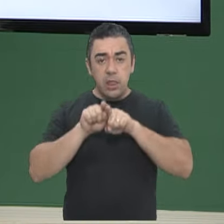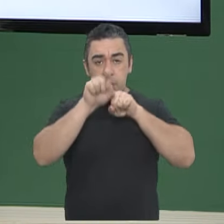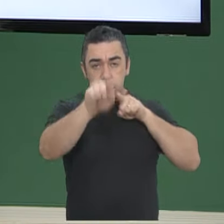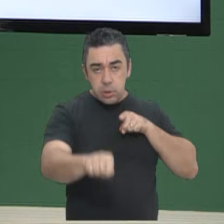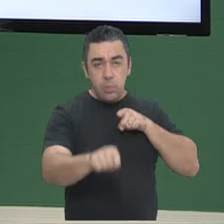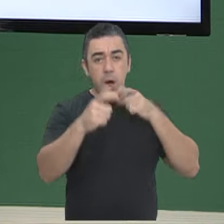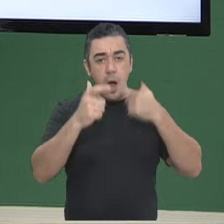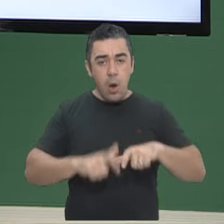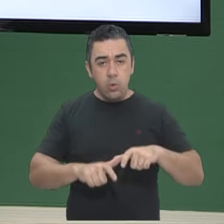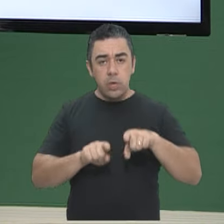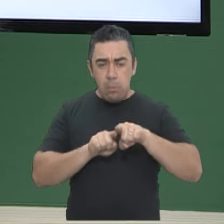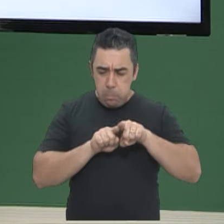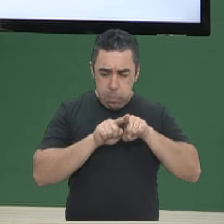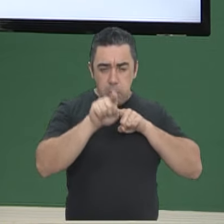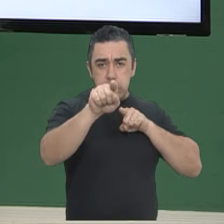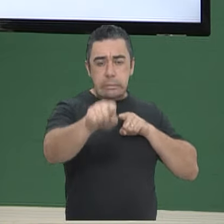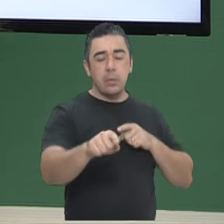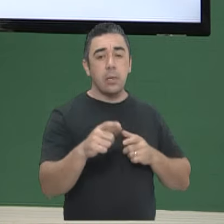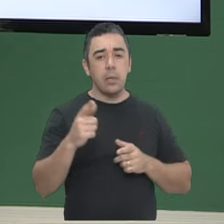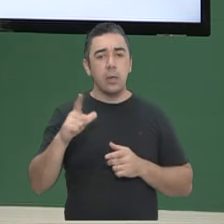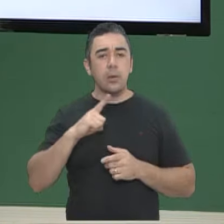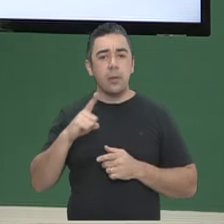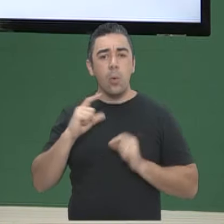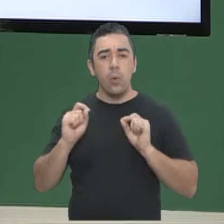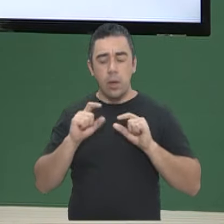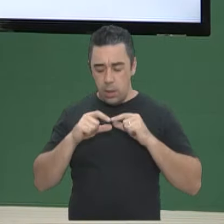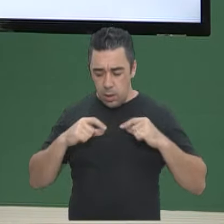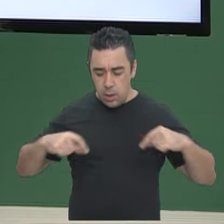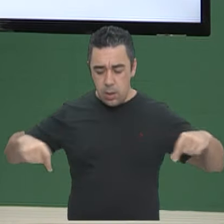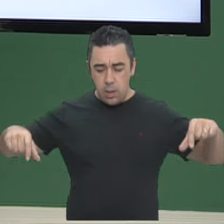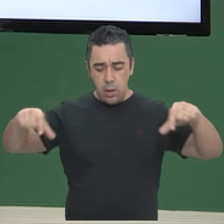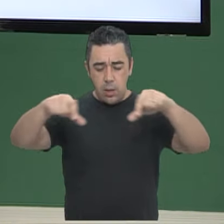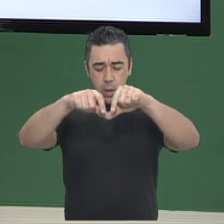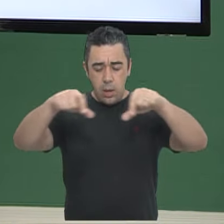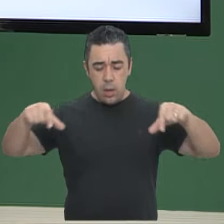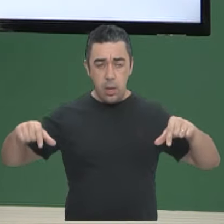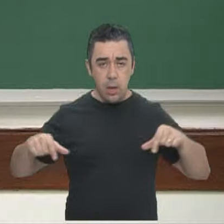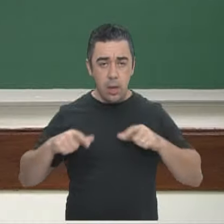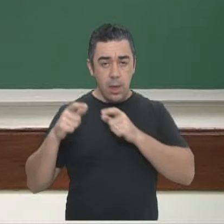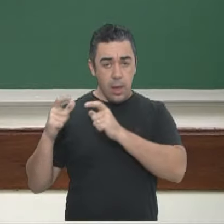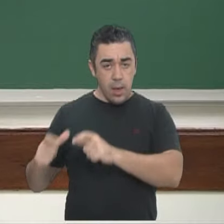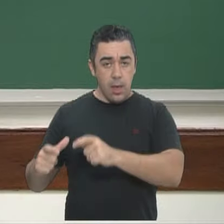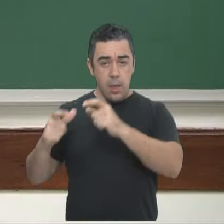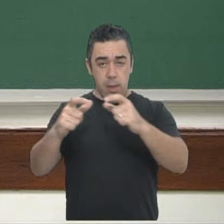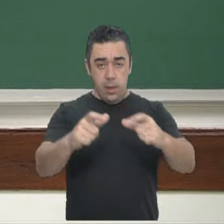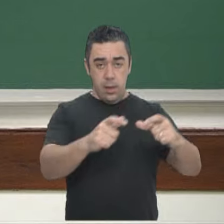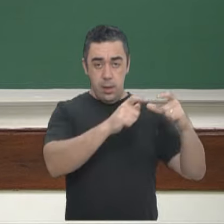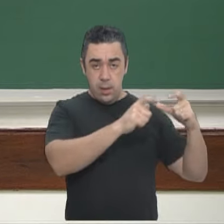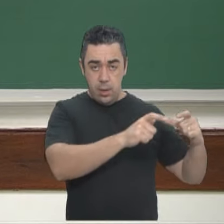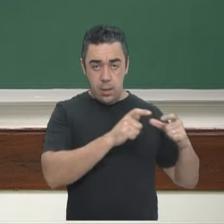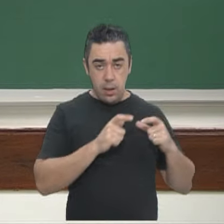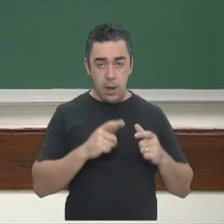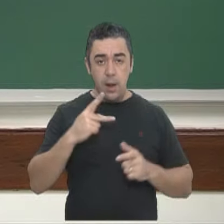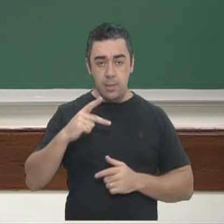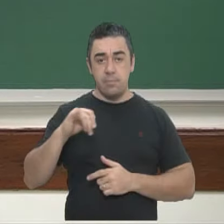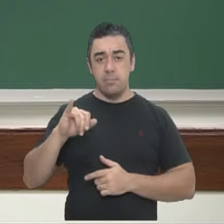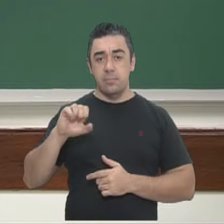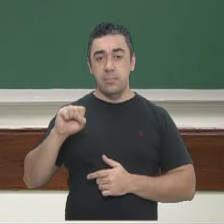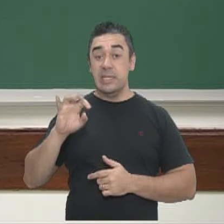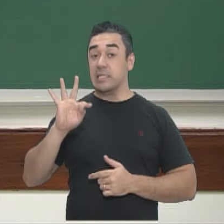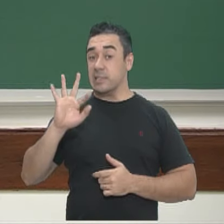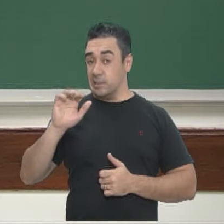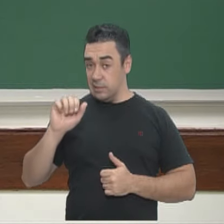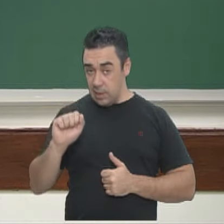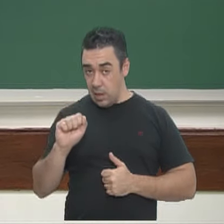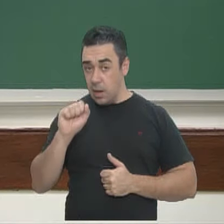pista de atletismo ela é composta basicamente por algumas áreas. Nós temos a área de pista, que é essa parte